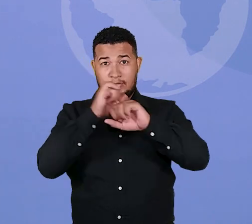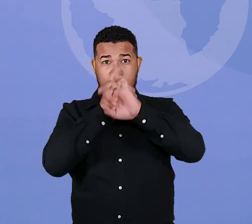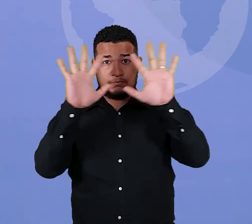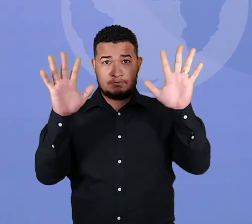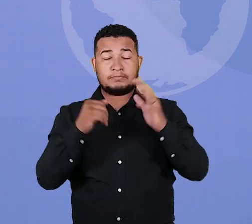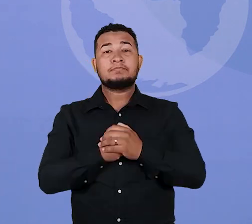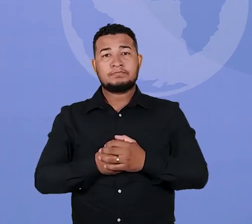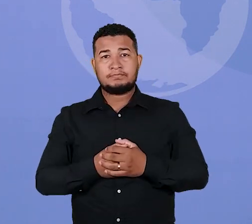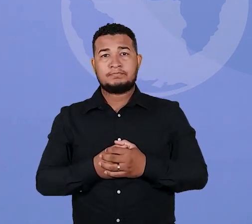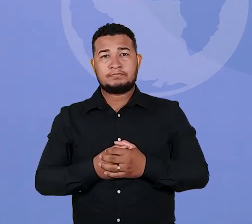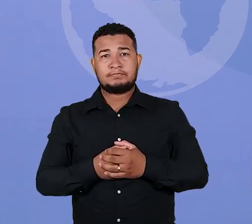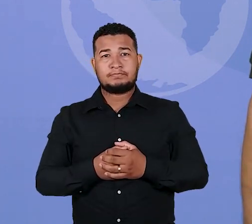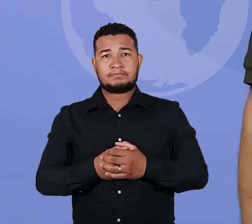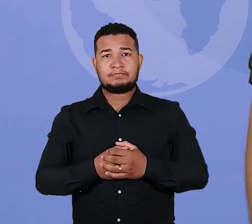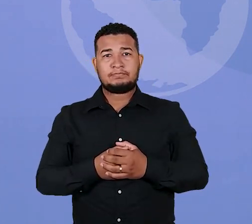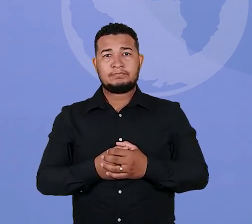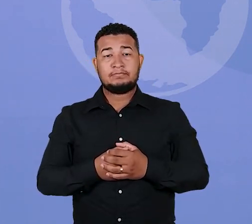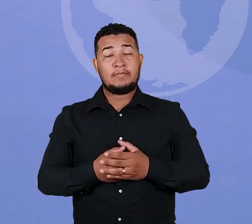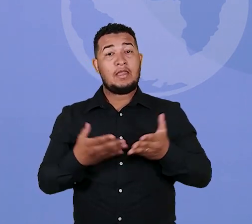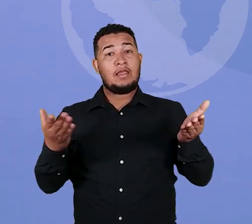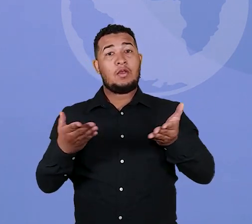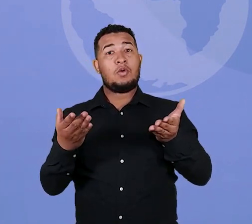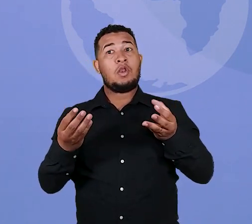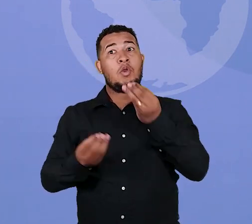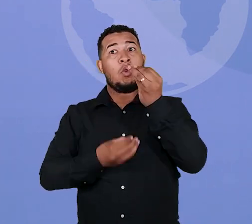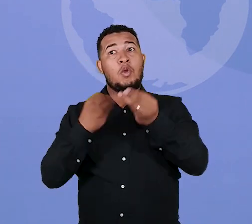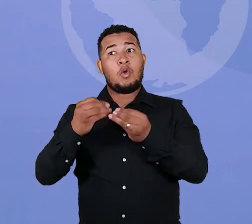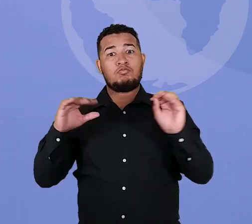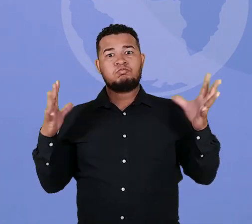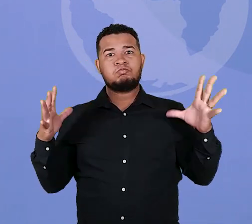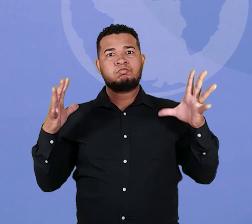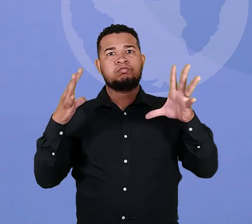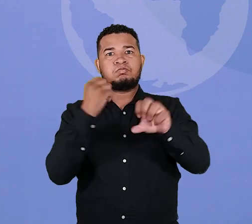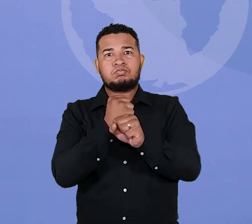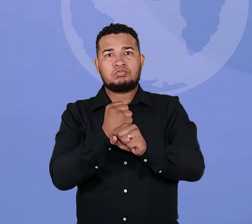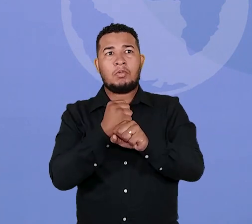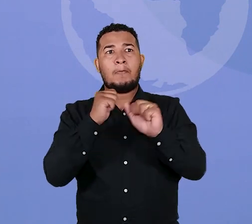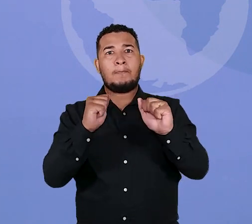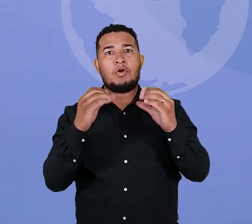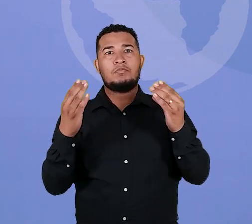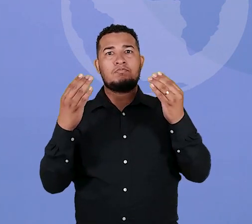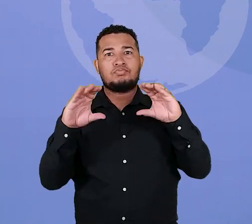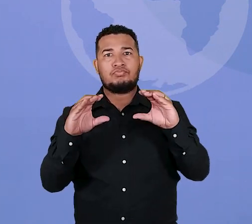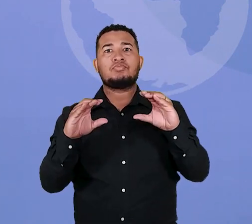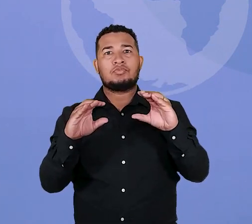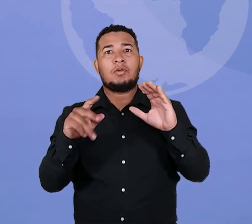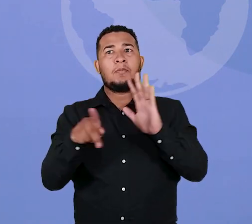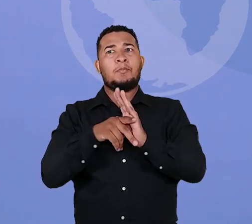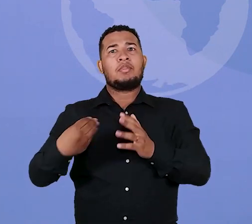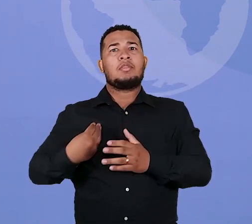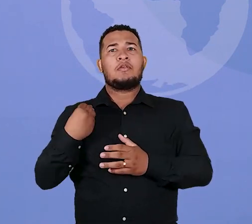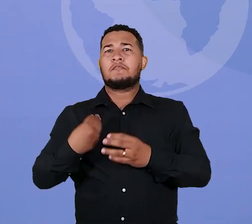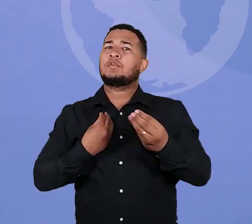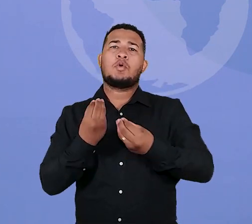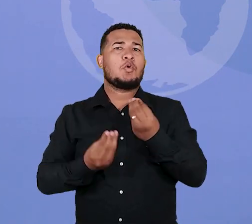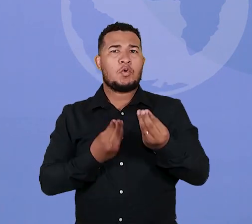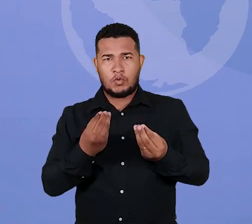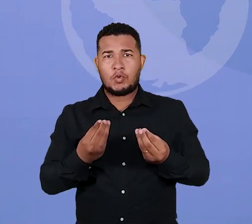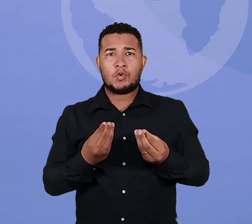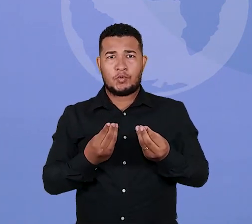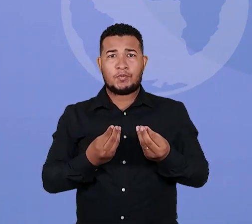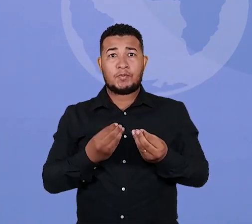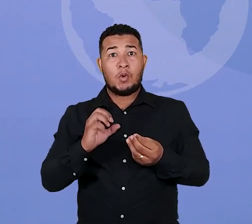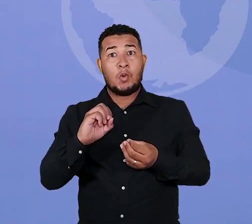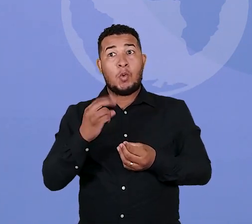está tranquilo? Agora, como que tudo isso pode aparecer aí na sua vida? Ou pelo